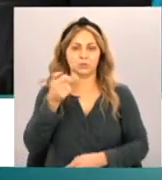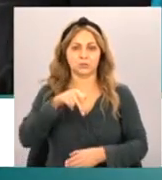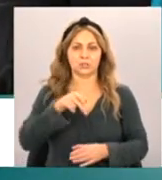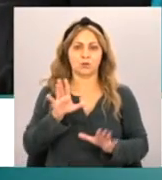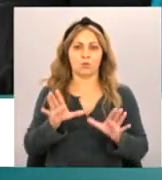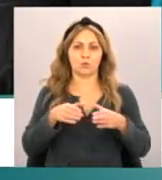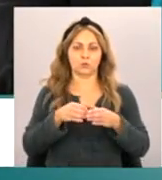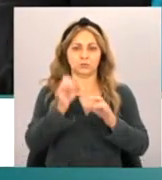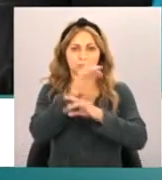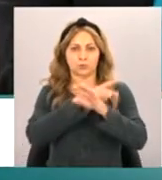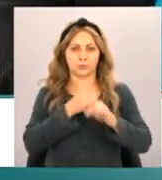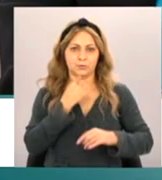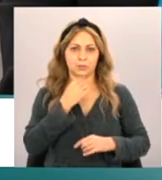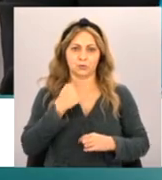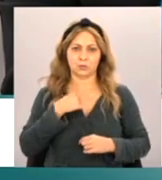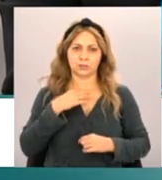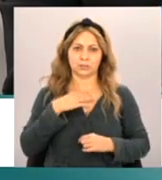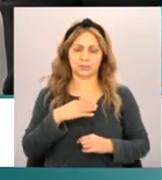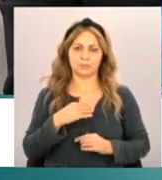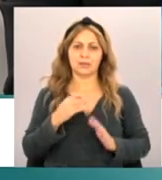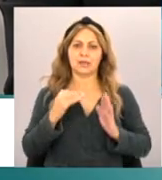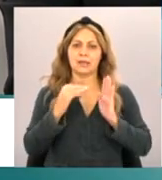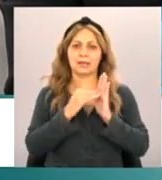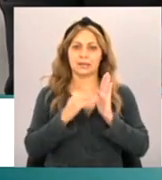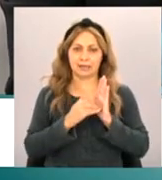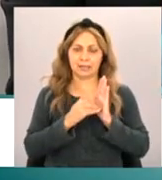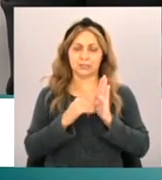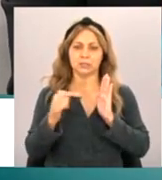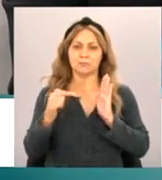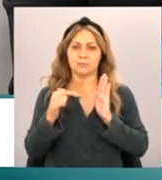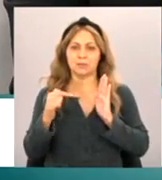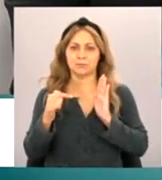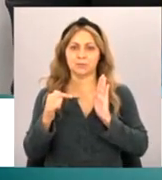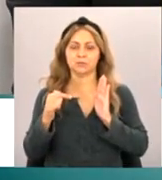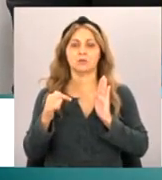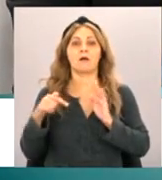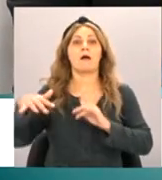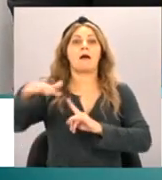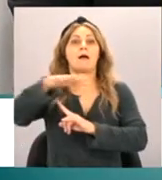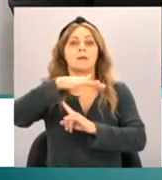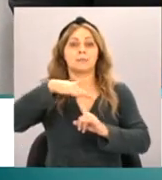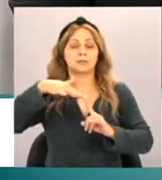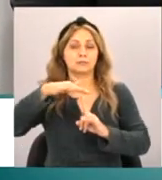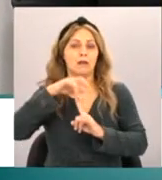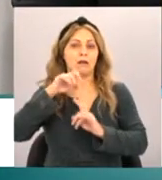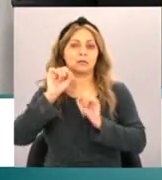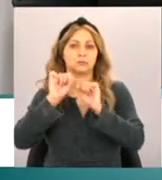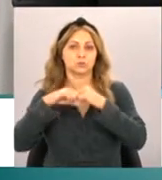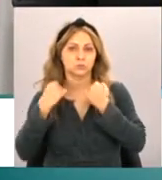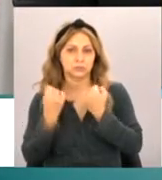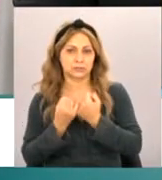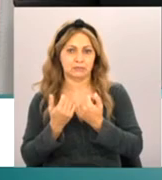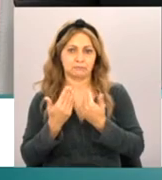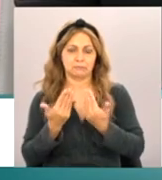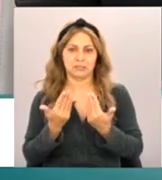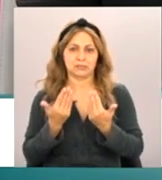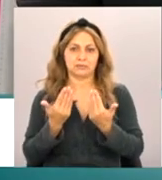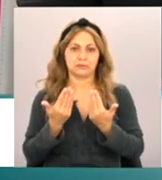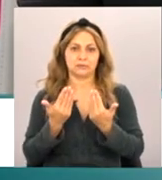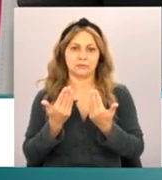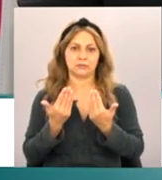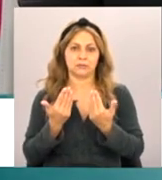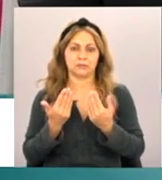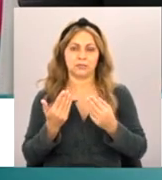e diga não temos tantas mínimos sociais de abraço e ambientais e frente aí nenhuma soberania mas toda a soberania